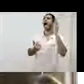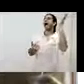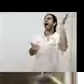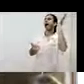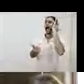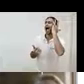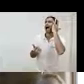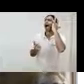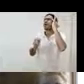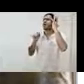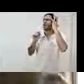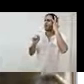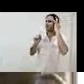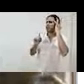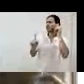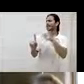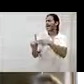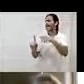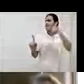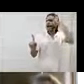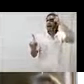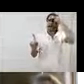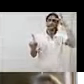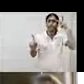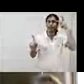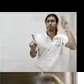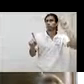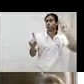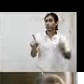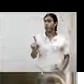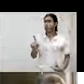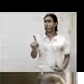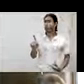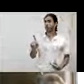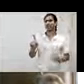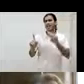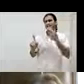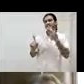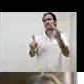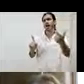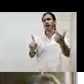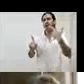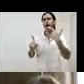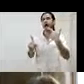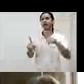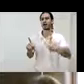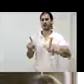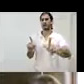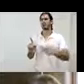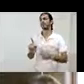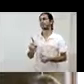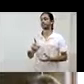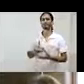falando, com o sentido que eles estão atribuindo, o que falam. Ao conferir outro sentido,